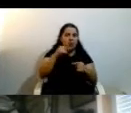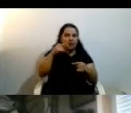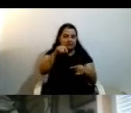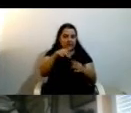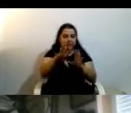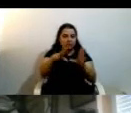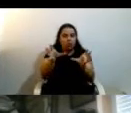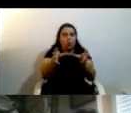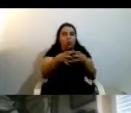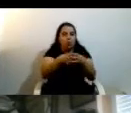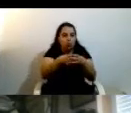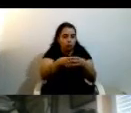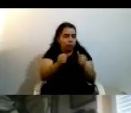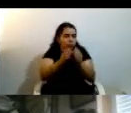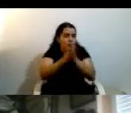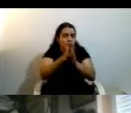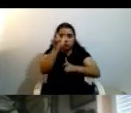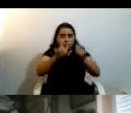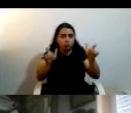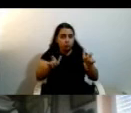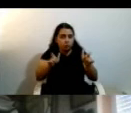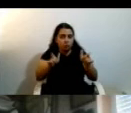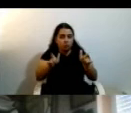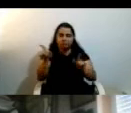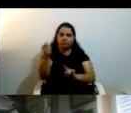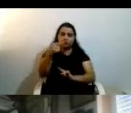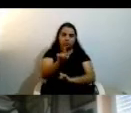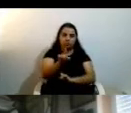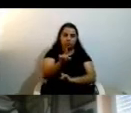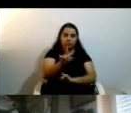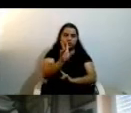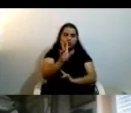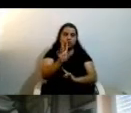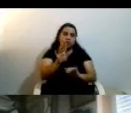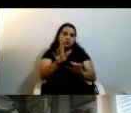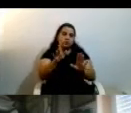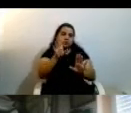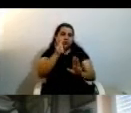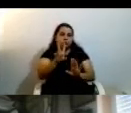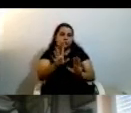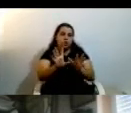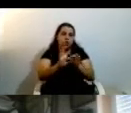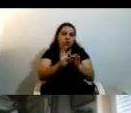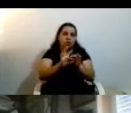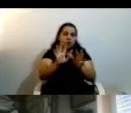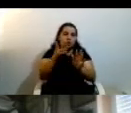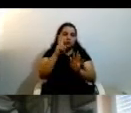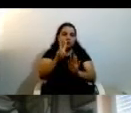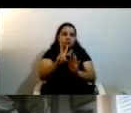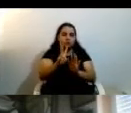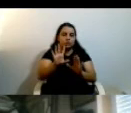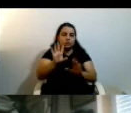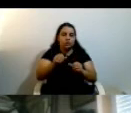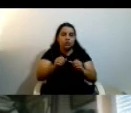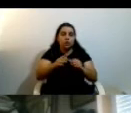representativa das pessoas com deficiência em Portugal, pela percentagem de pessoas que concluíram o nível superior, e isto contrasta claramente com a